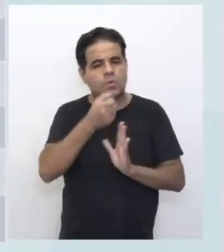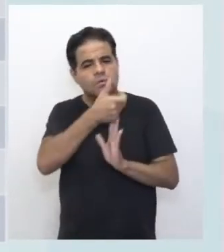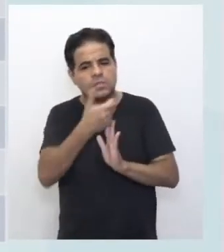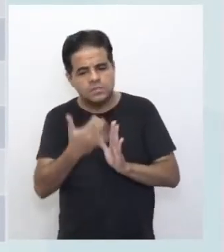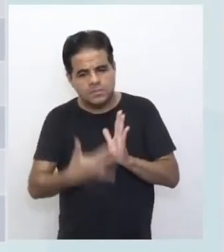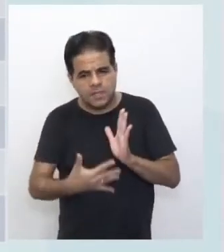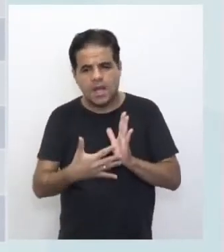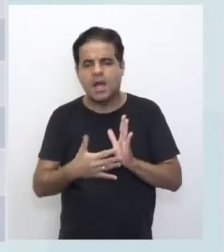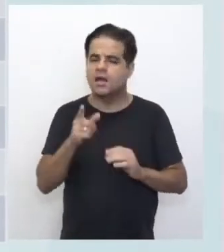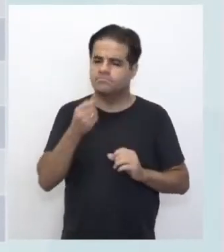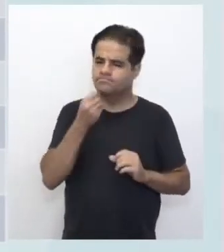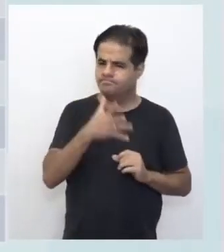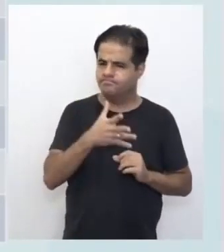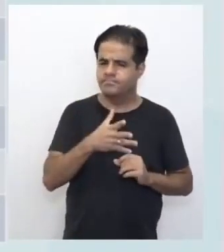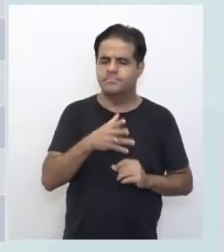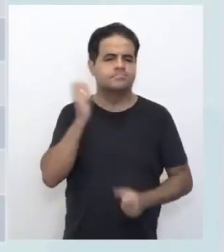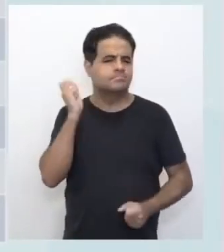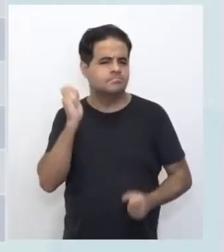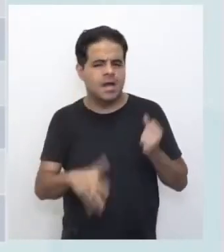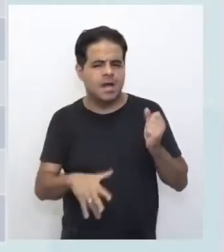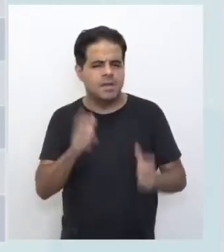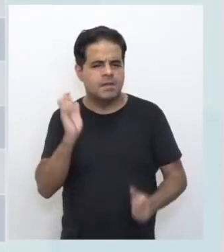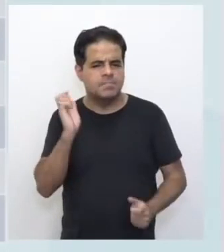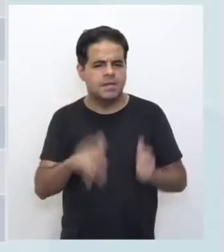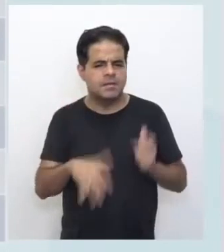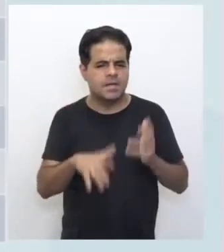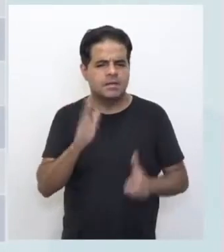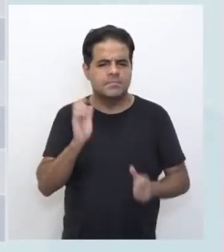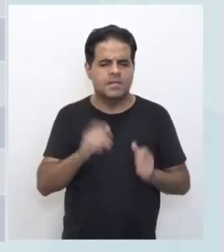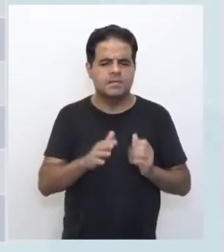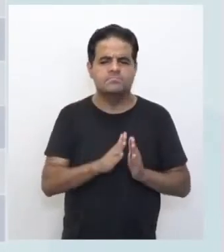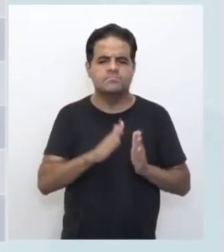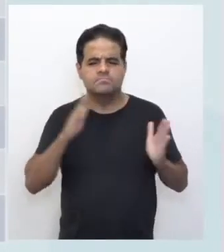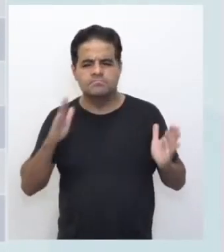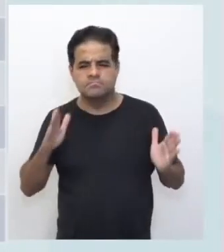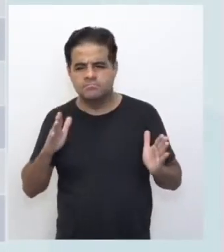explicar? Essa é boa, a gente falou várias vezes aqui. Vamos lá.